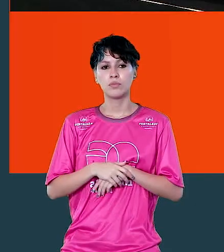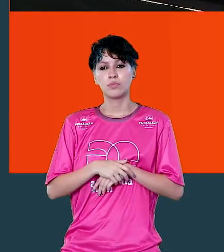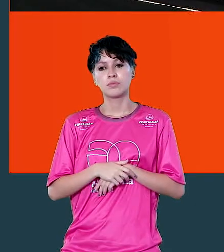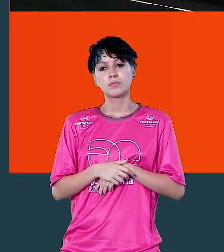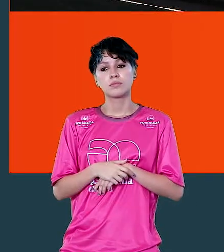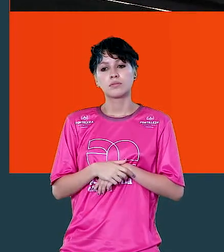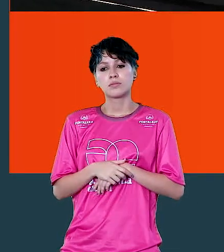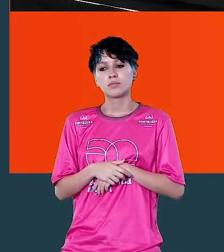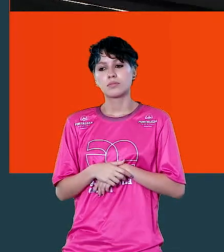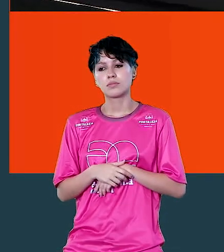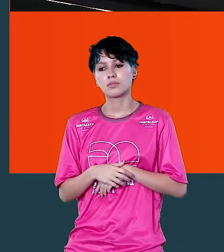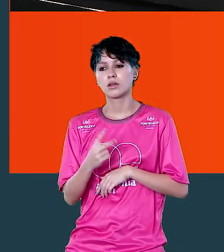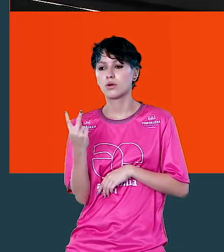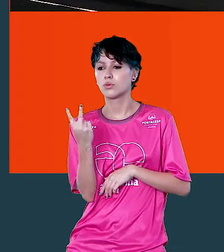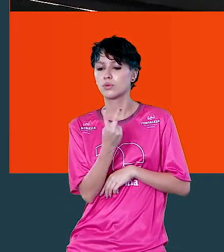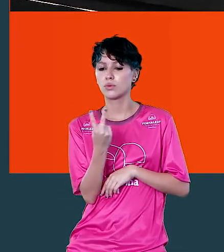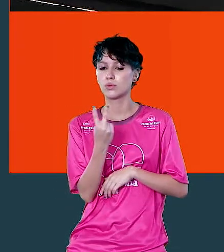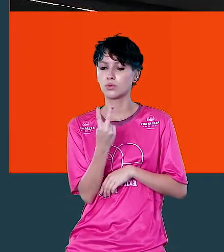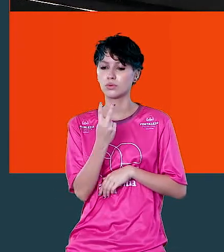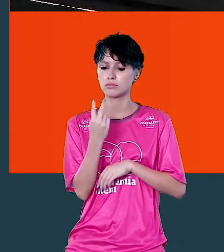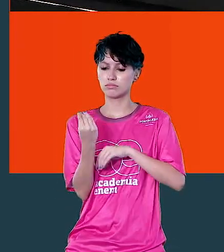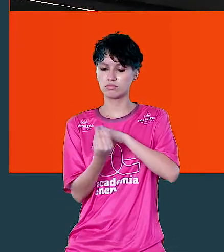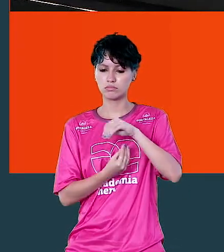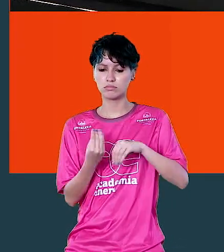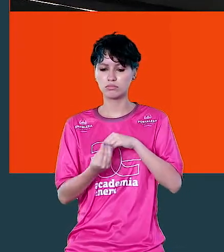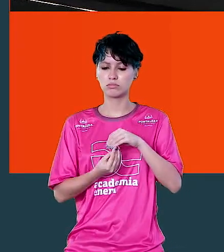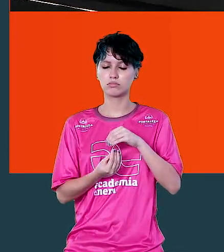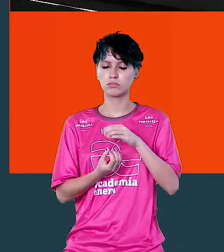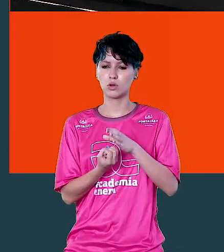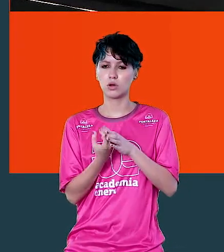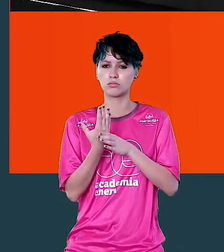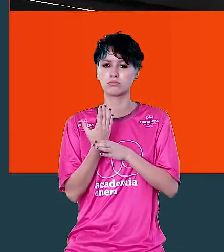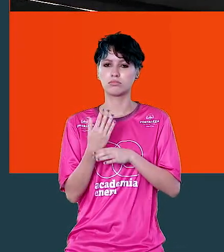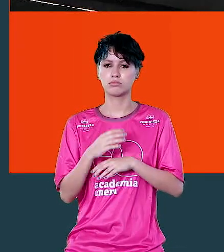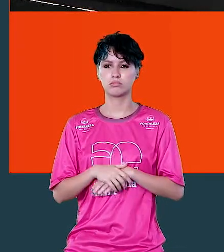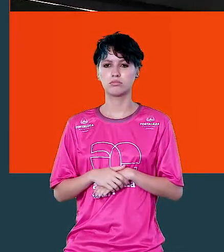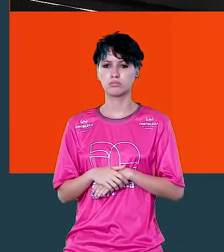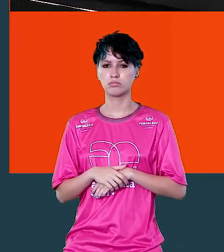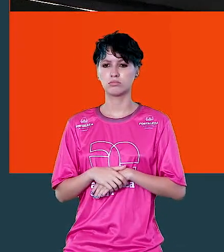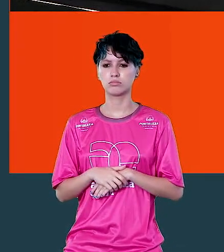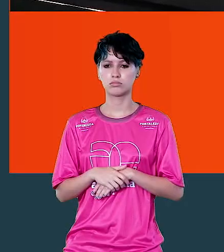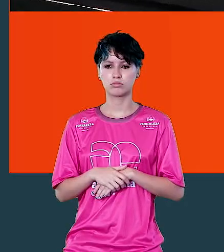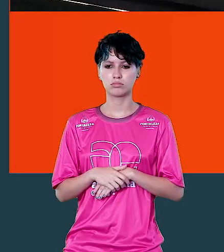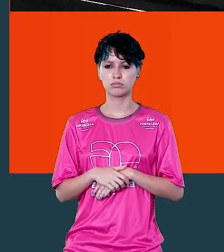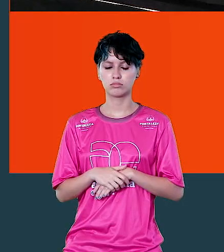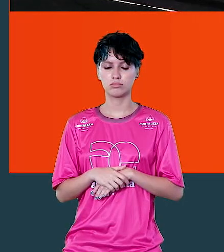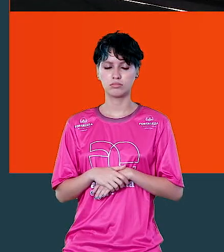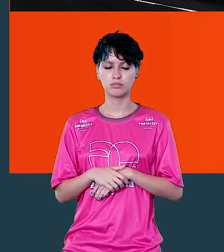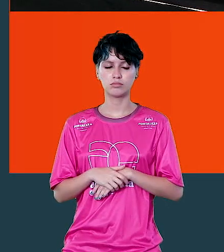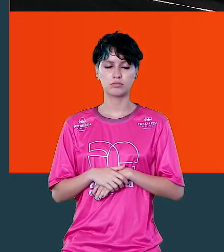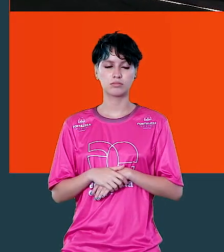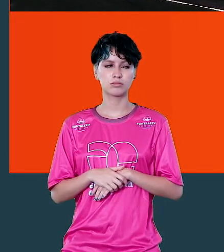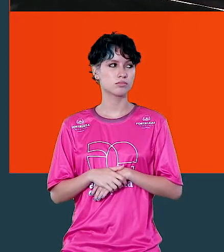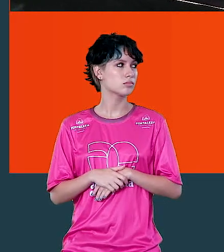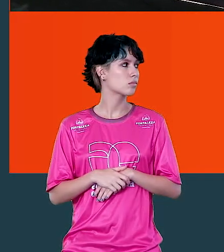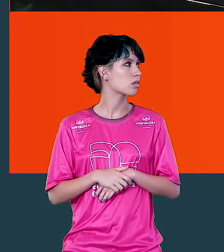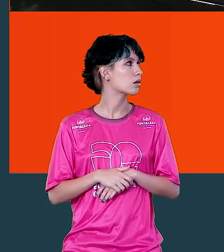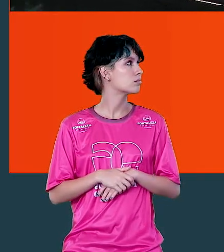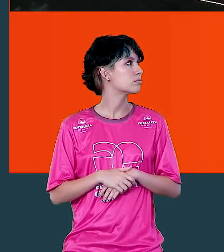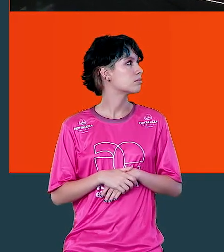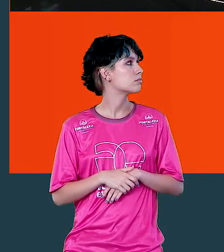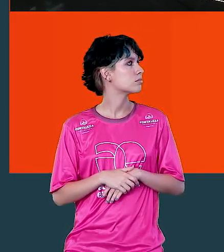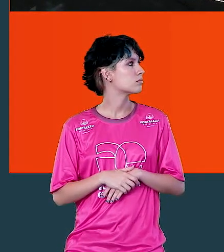substâncias que quando a gente junta eles, a gente forma misturas. Então olha aqui, presta atenção nessa ideia. O que é uma mistura,